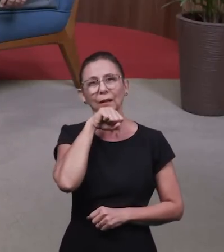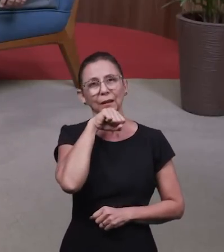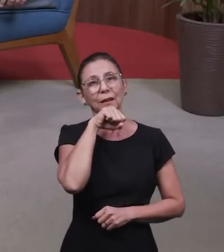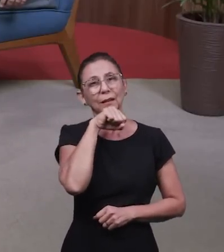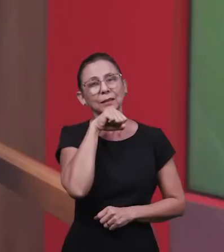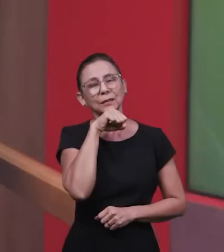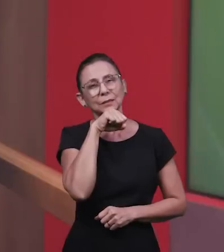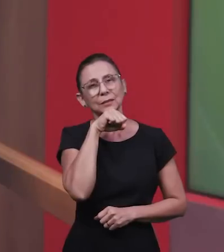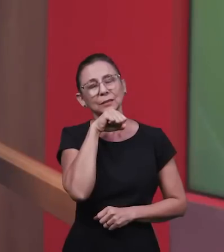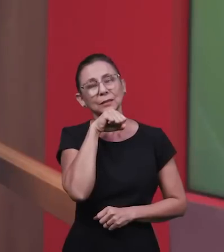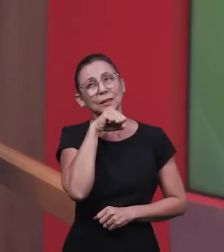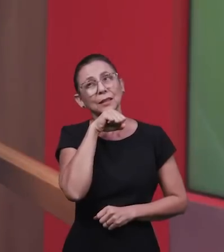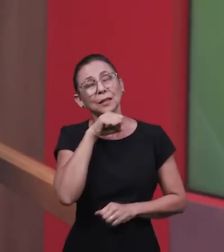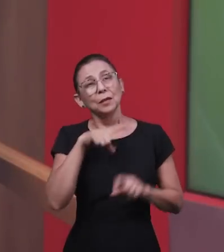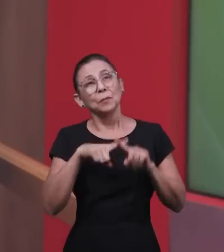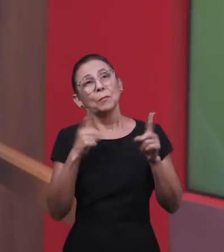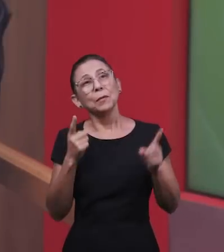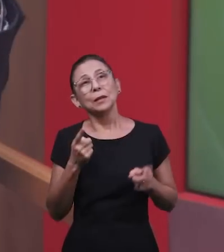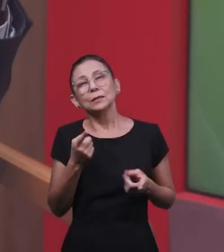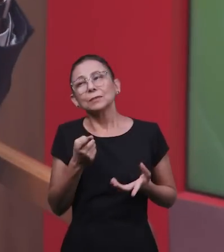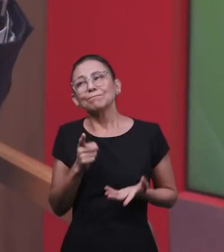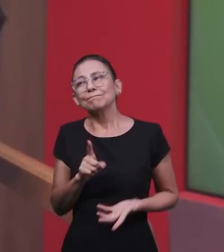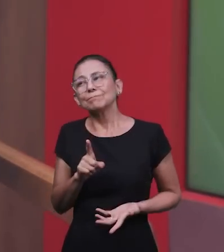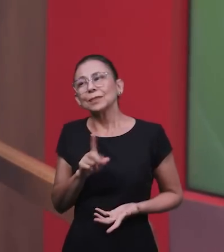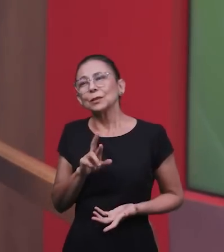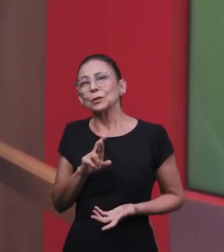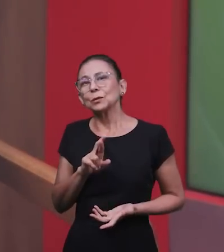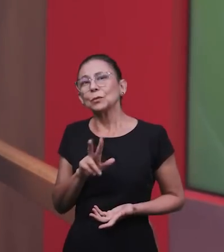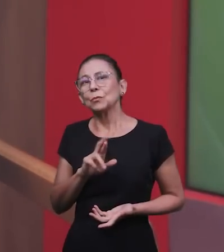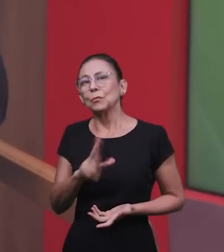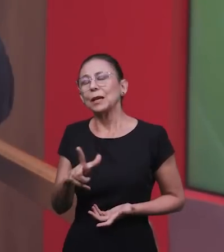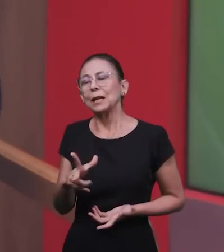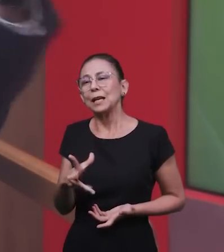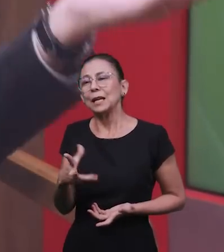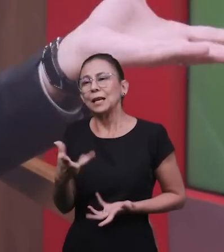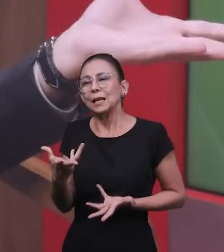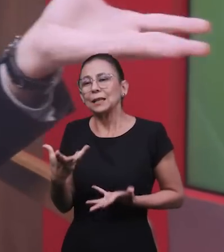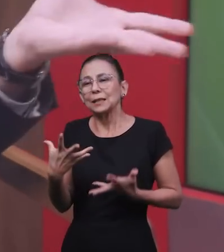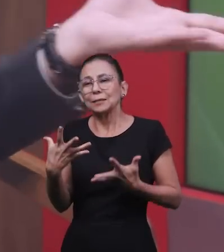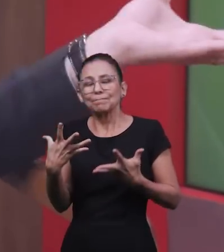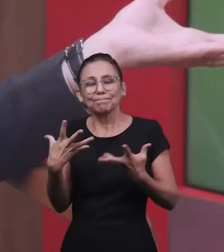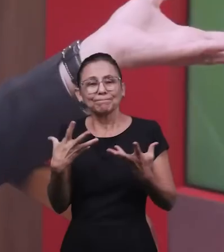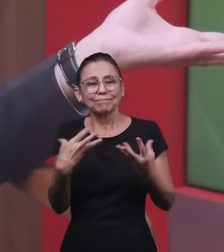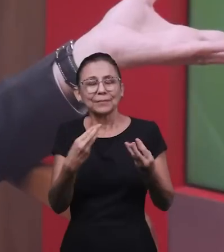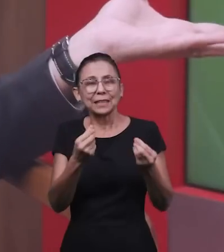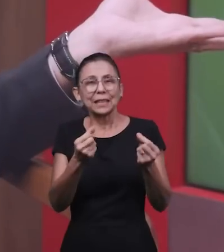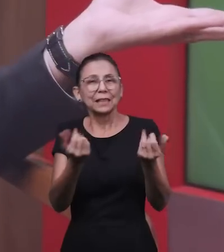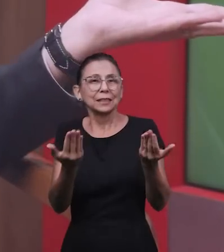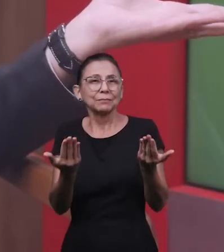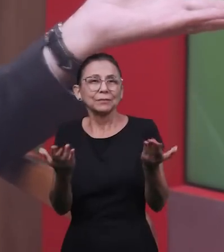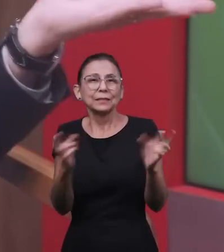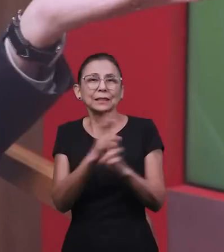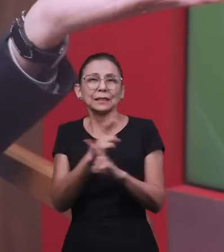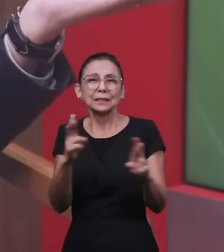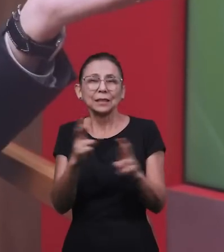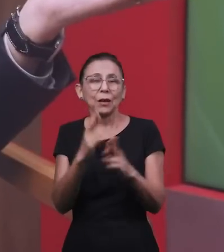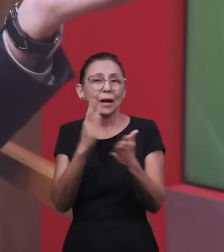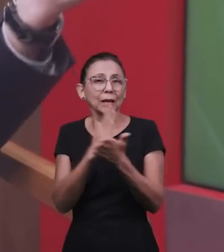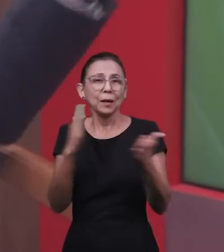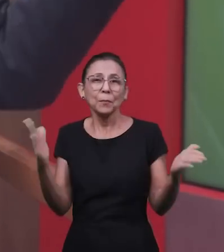pai. Mas não é aquele sentimento, aquela convivência, já acabou há muitos anos,